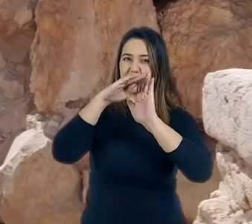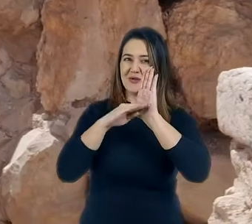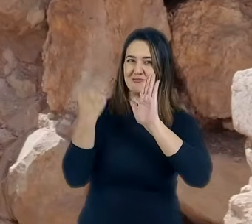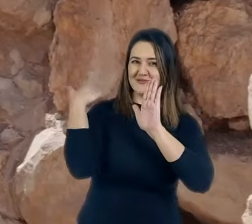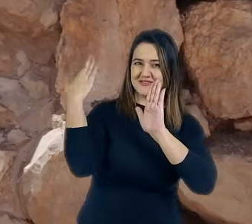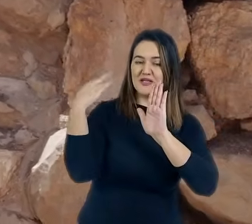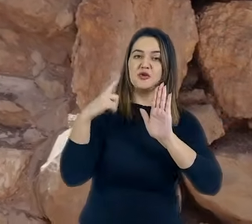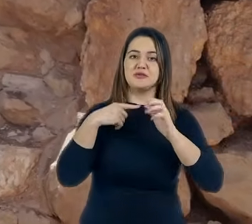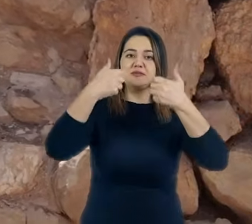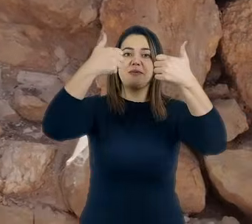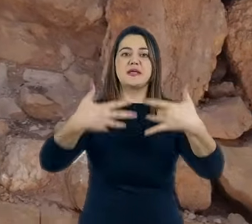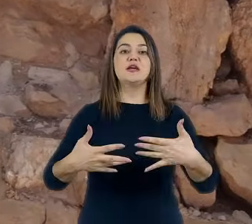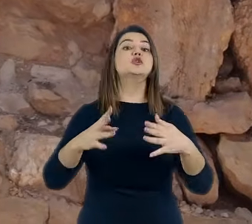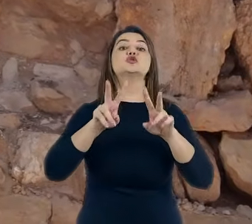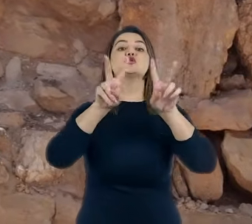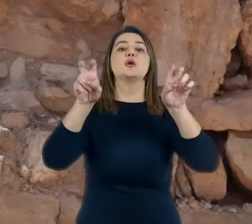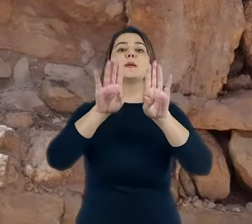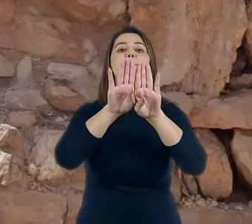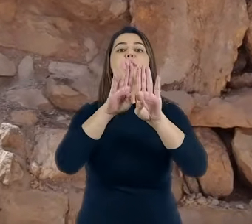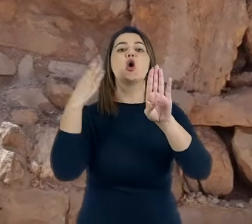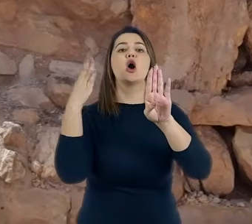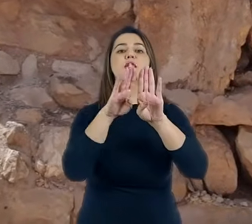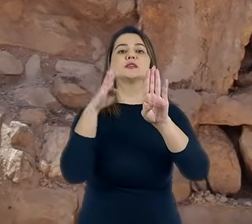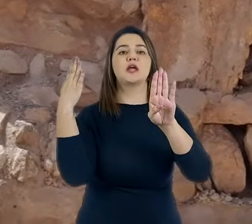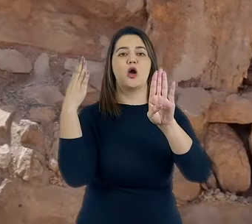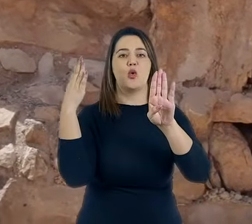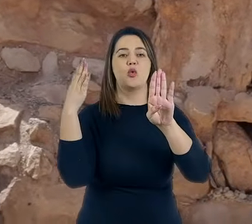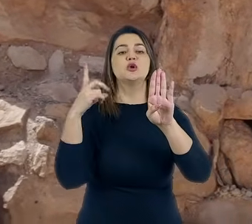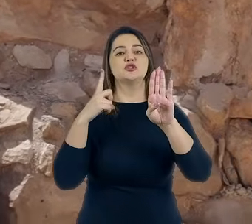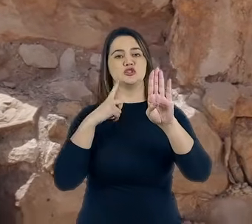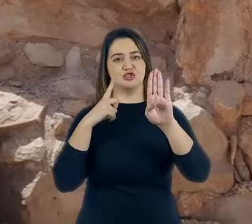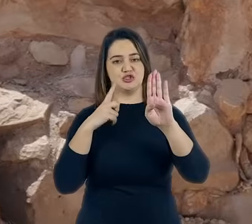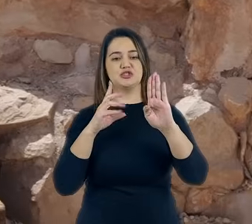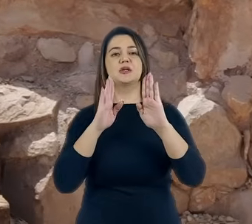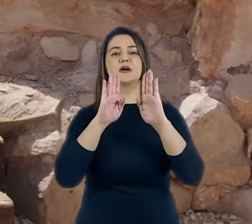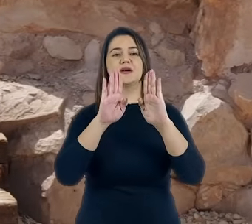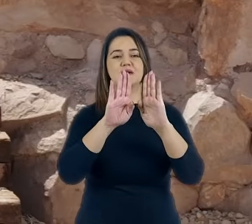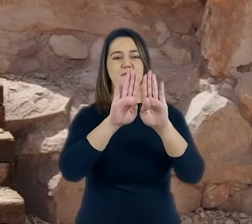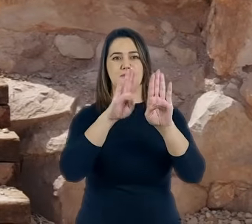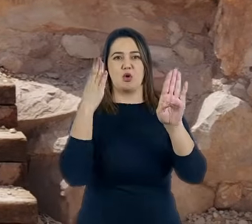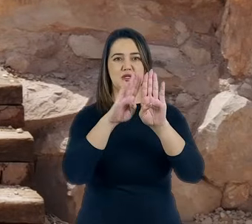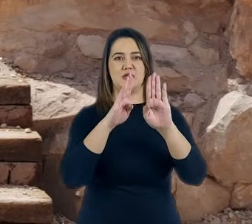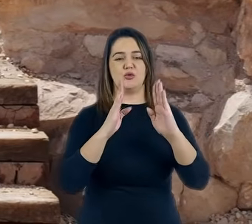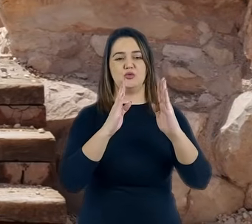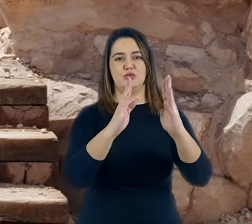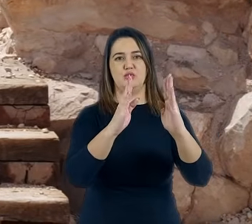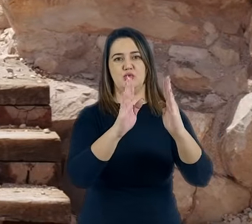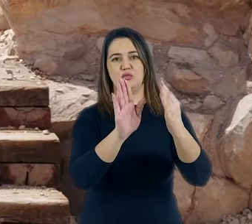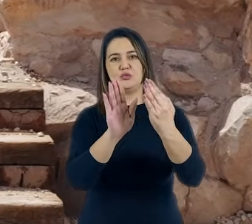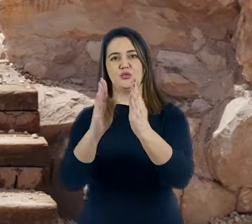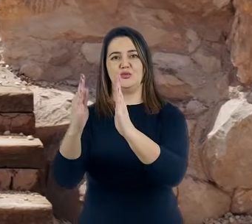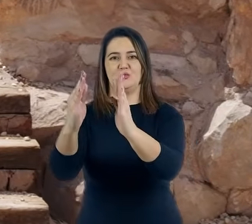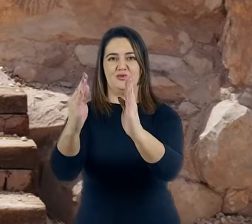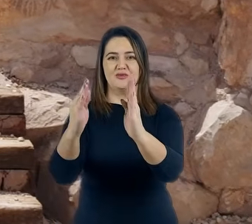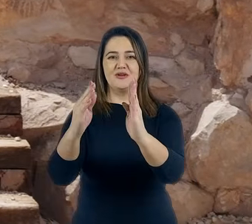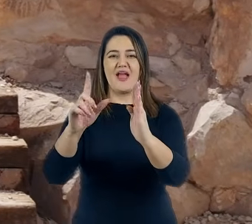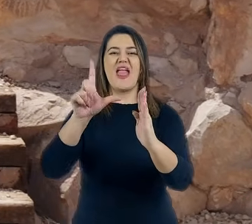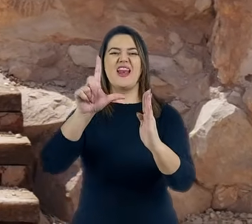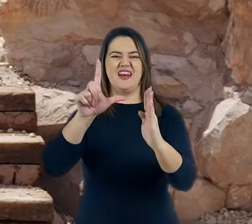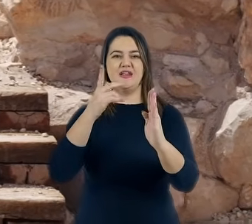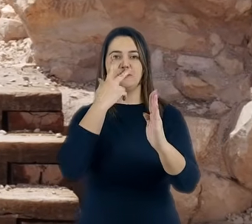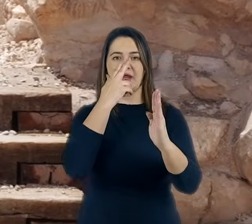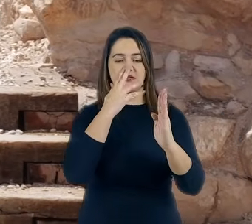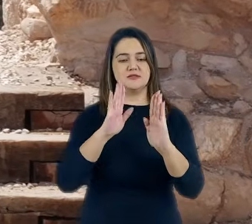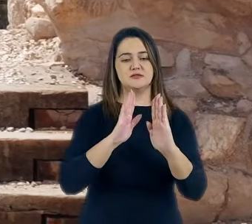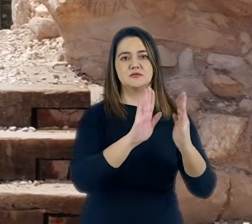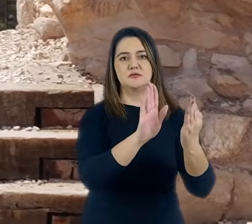o portão. Se você se lembra, no programa anterior, eu expliquei que a cidade tinha uma única entrada com 2 portões ou